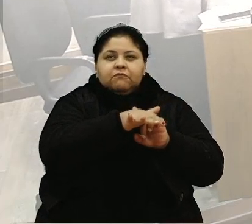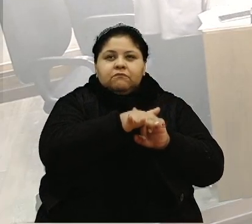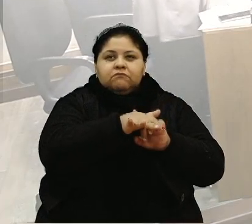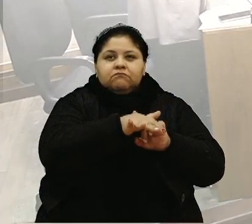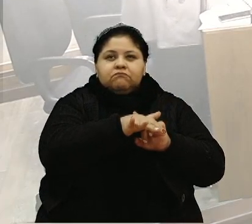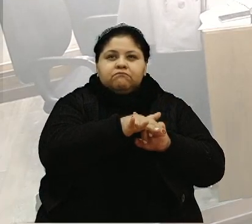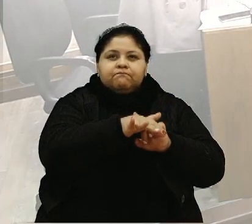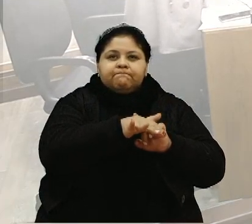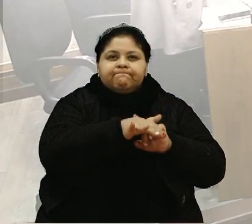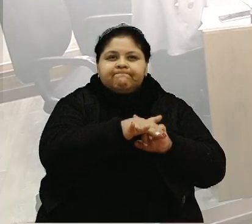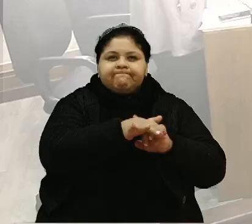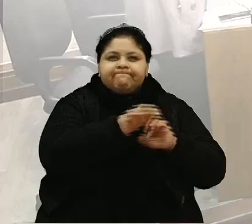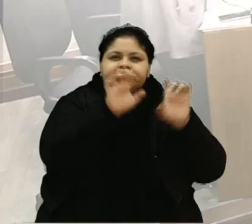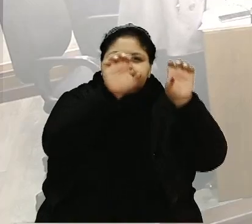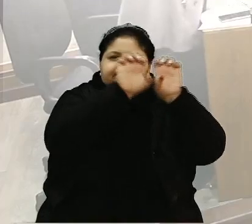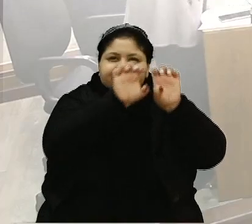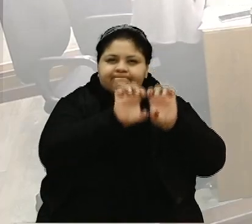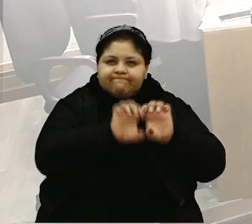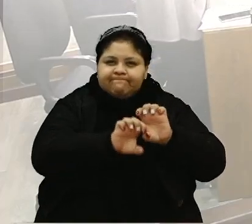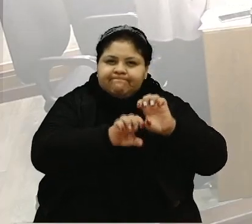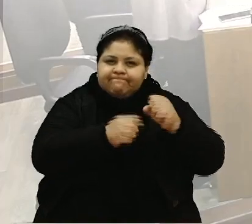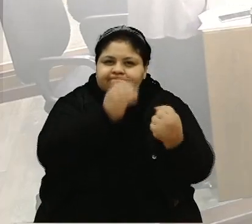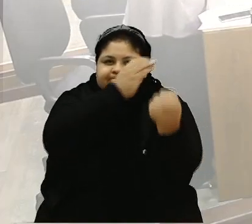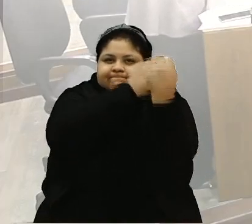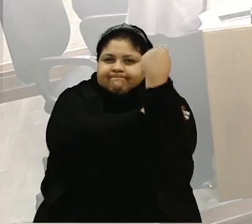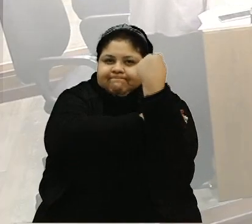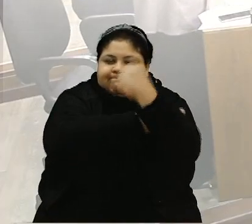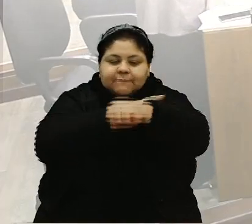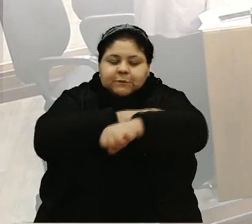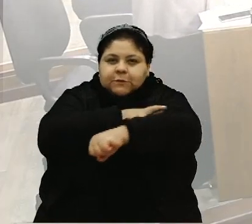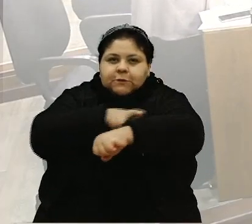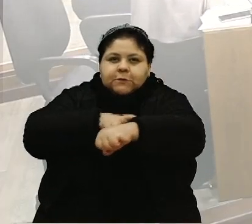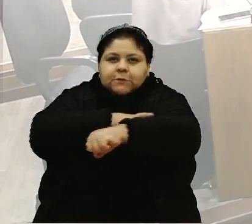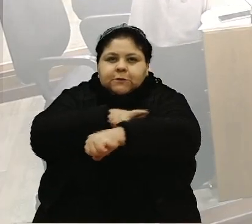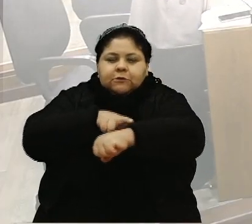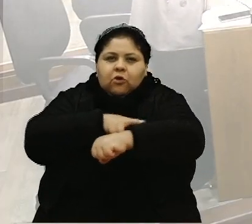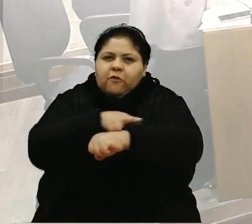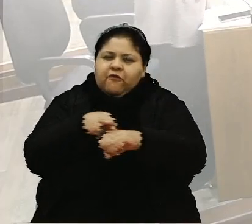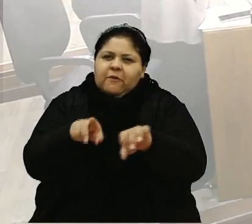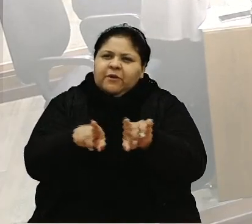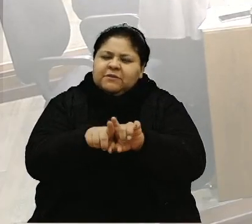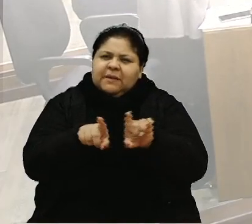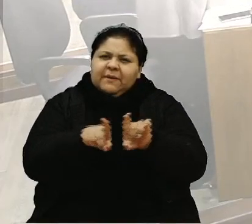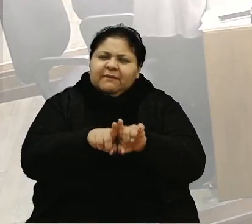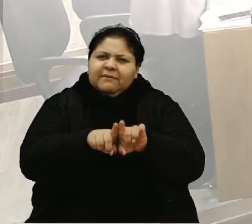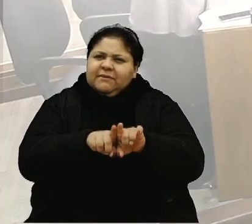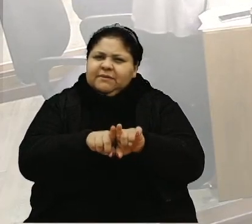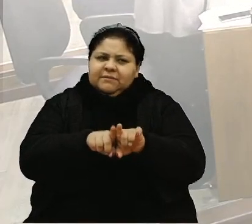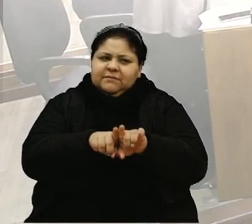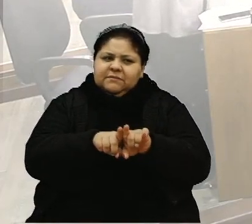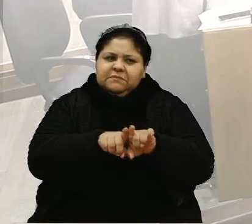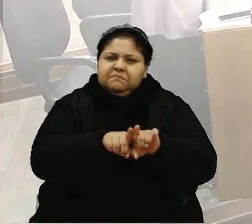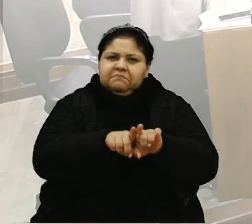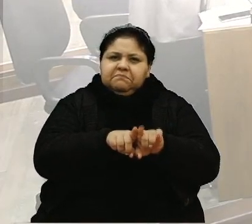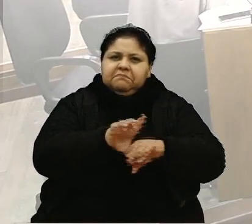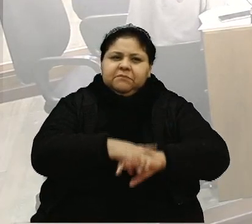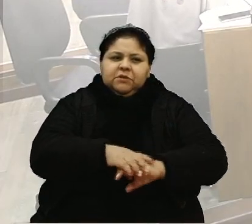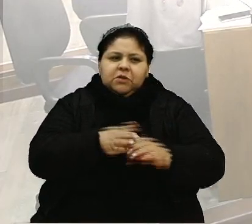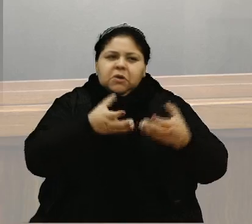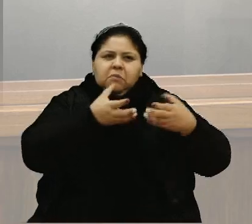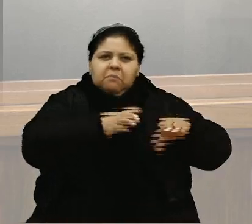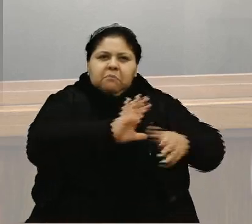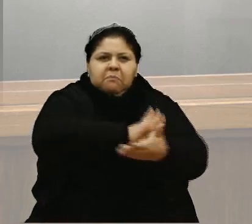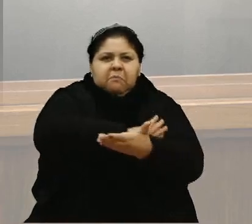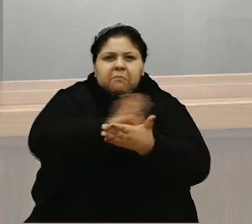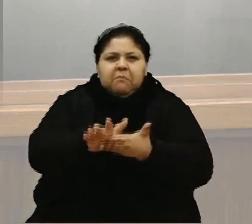estruturalmente machista, racista, homofóbica, o que significa que a estrutura das nossas